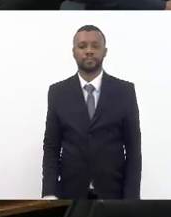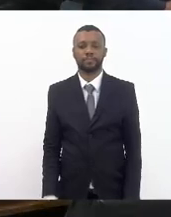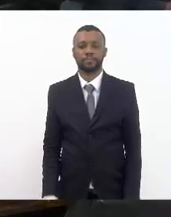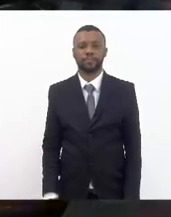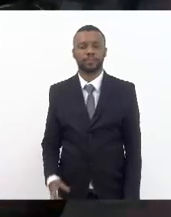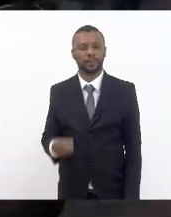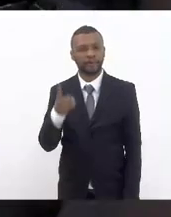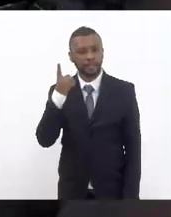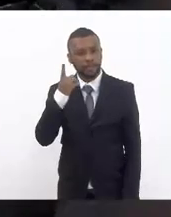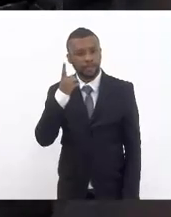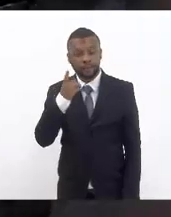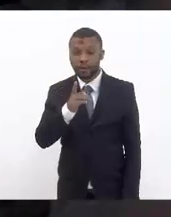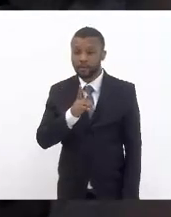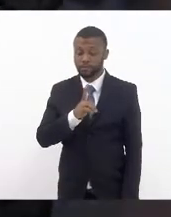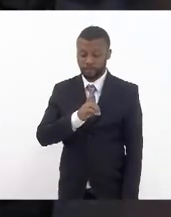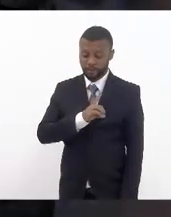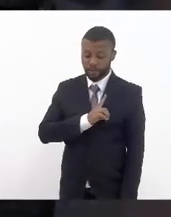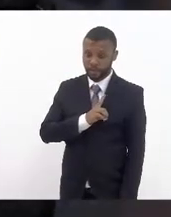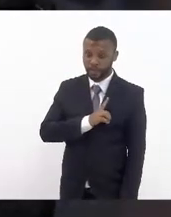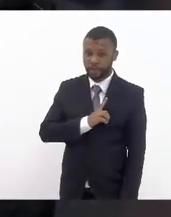Deputado Delegado Carlos Augusto.